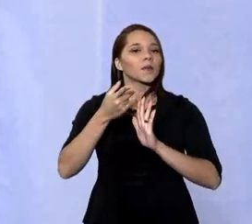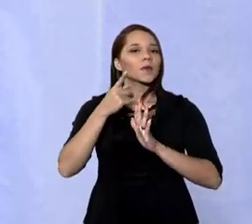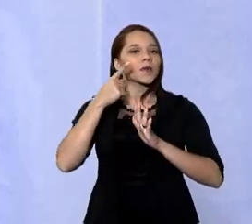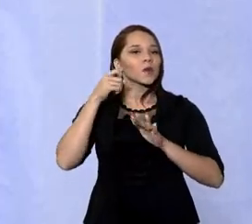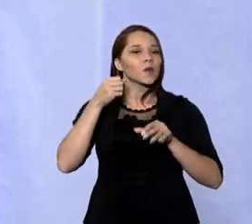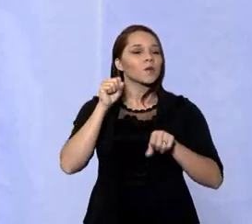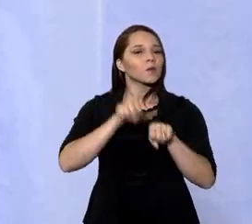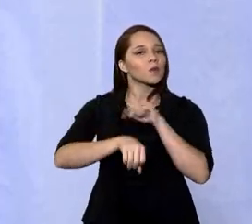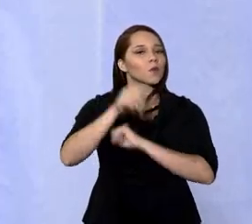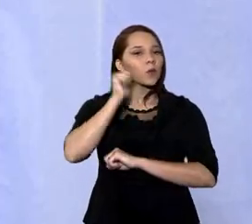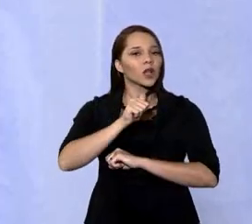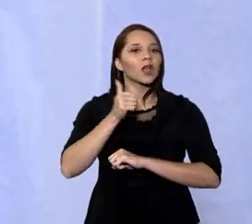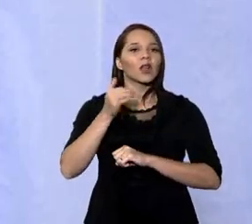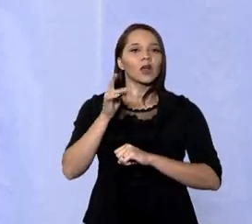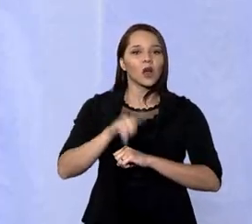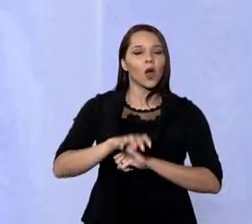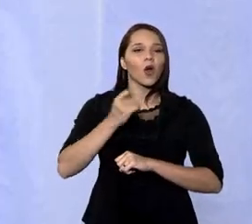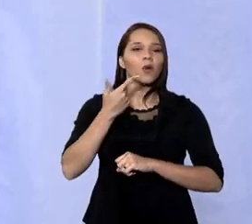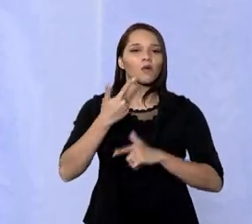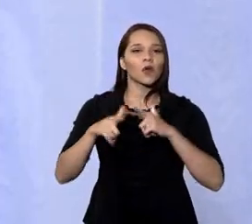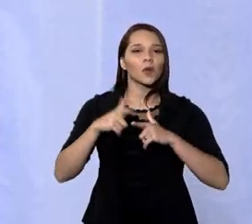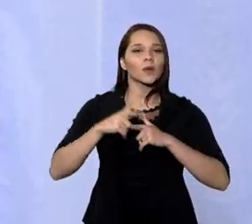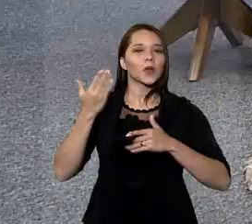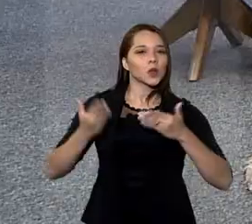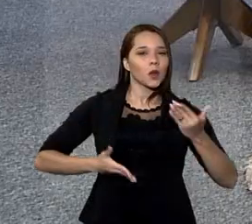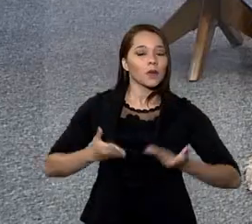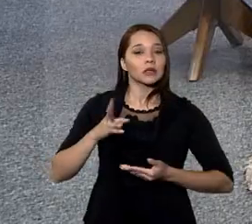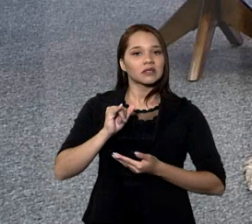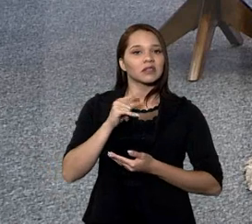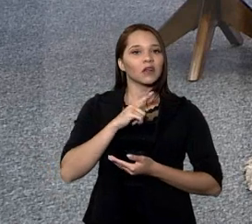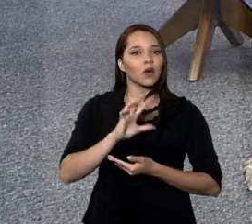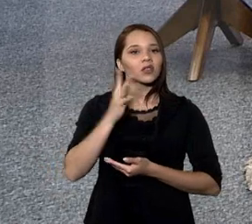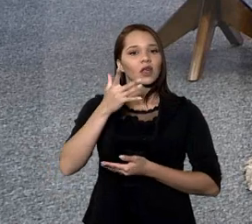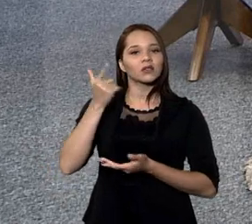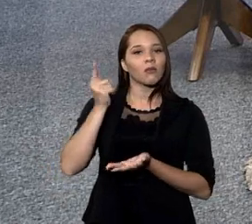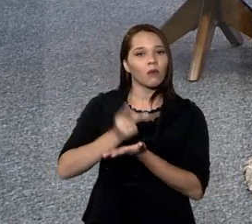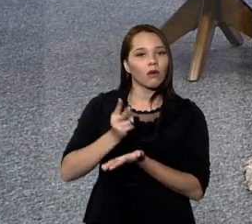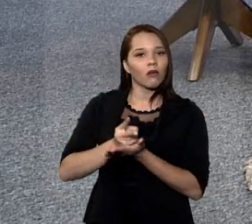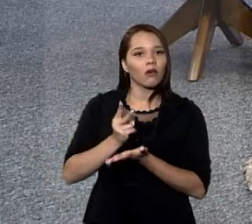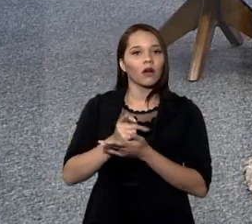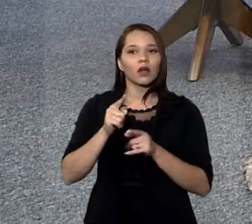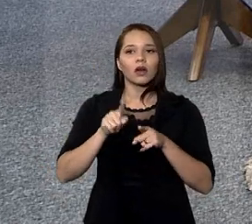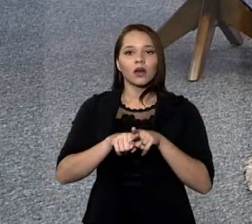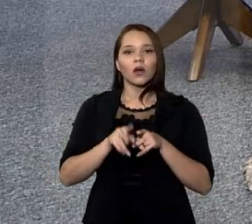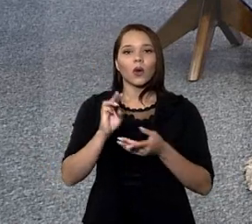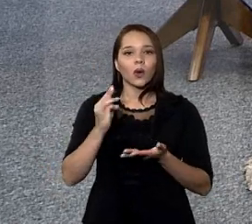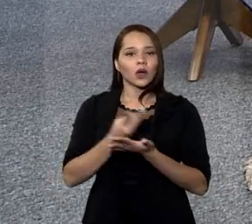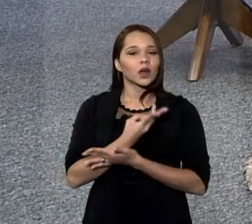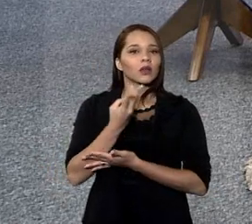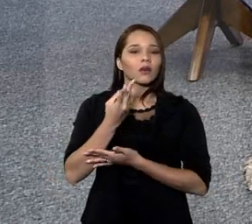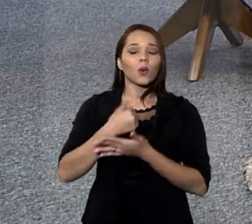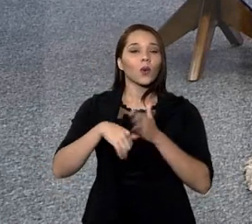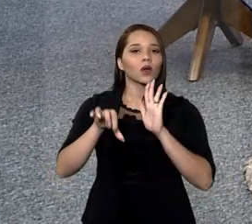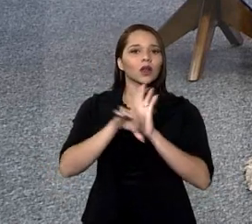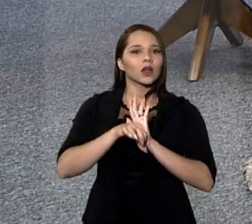dentro que a violência doméstica são problemas sociais regularidade repetição é prevalência